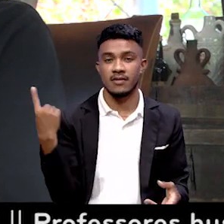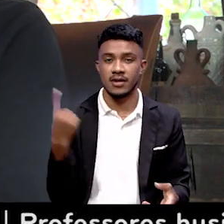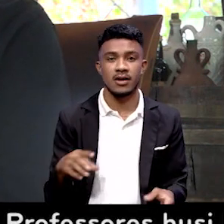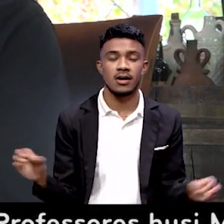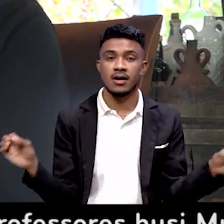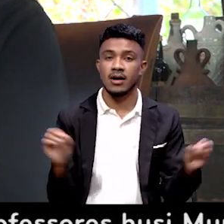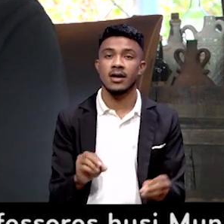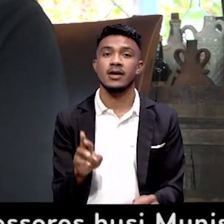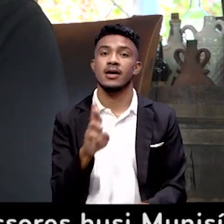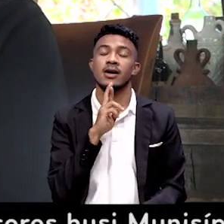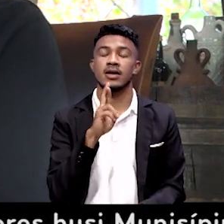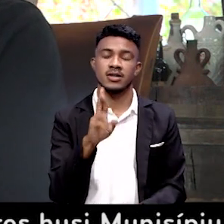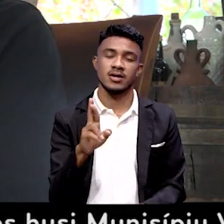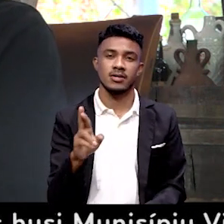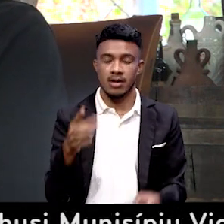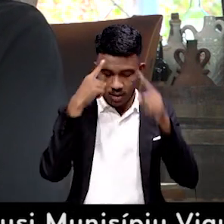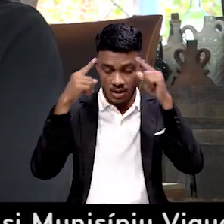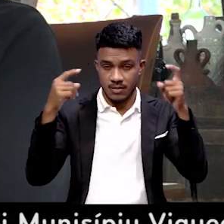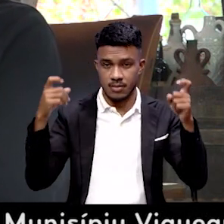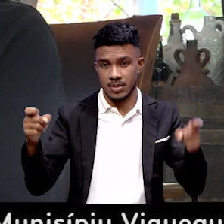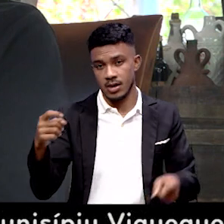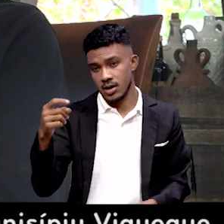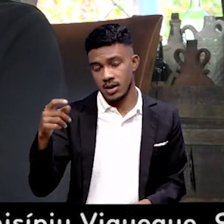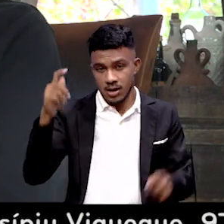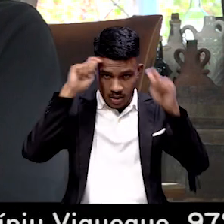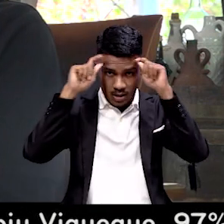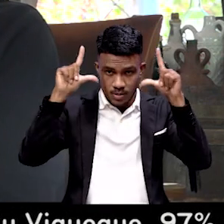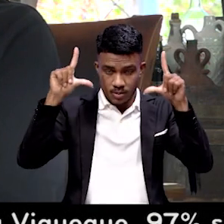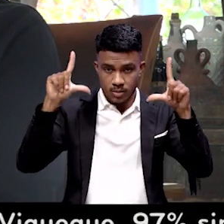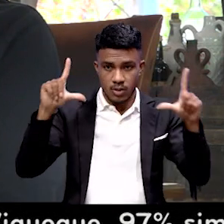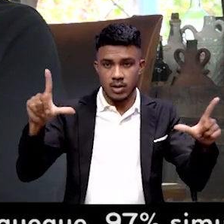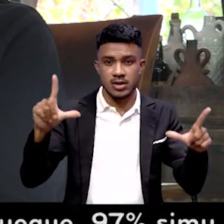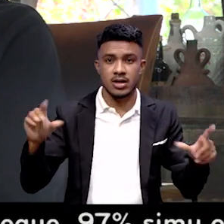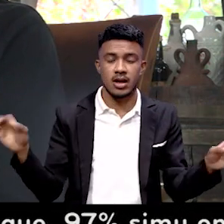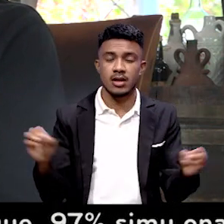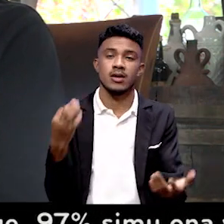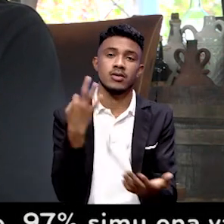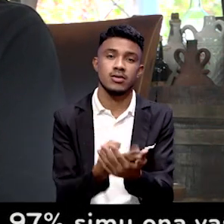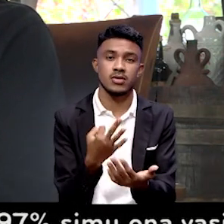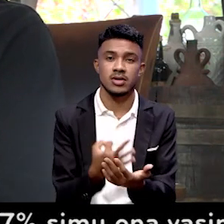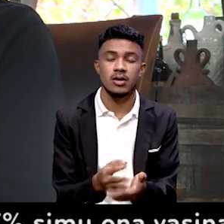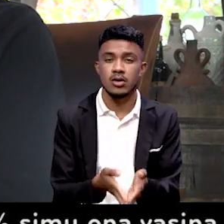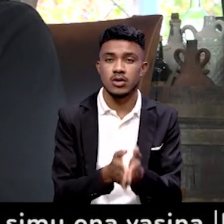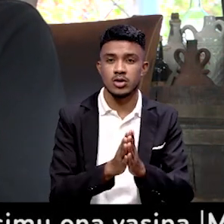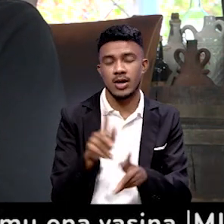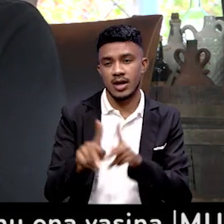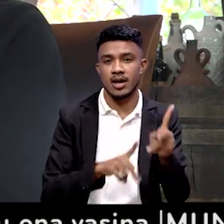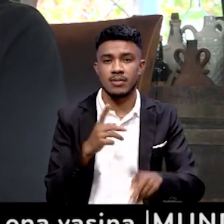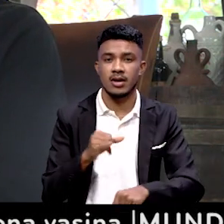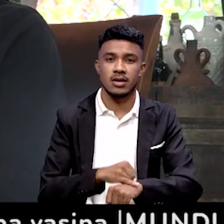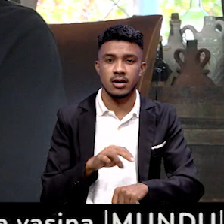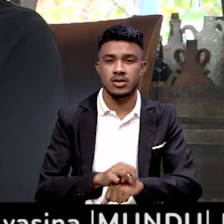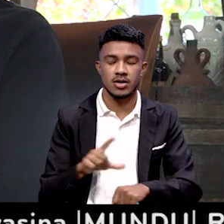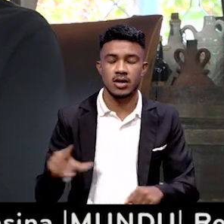Timor, e a Ossan, lá depende de barra que lhe uva a comunidade internacional. E tem